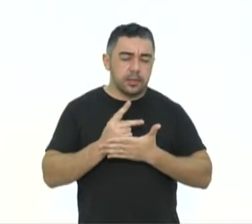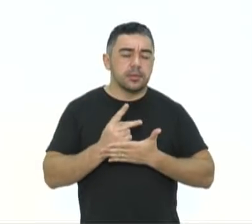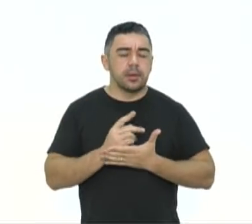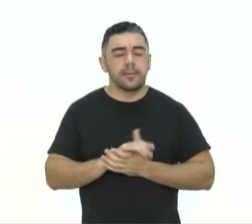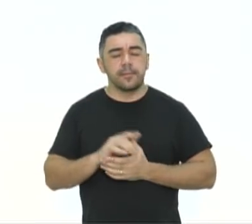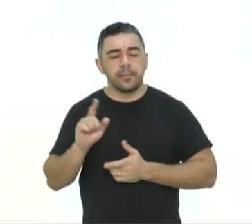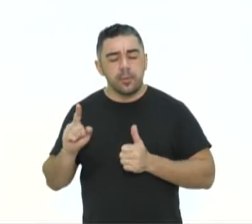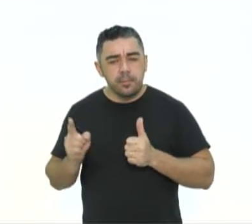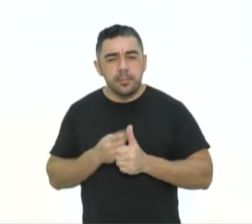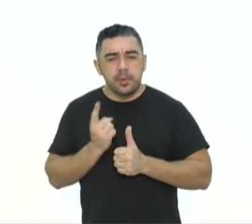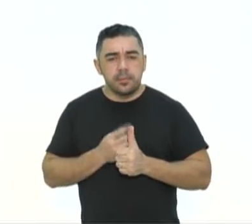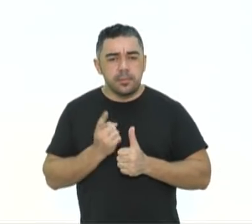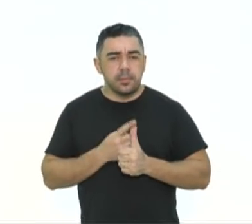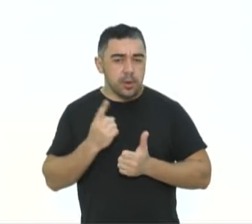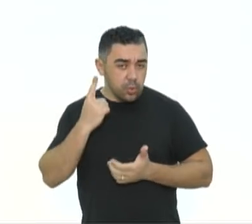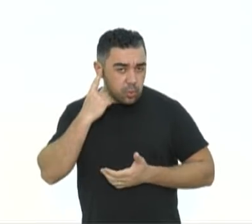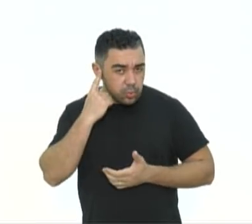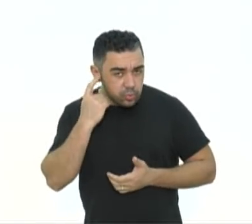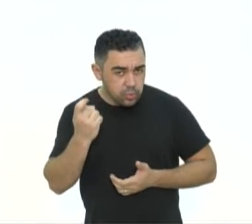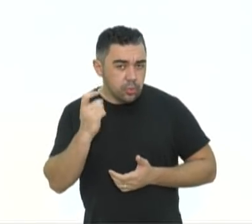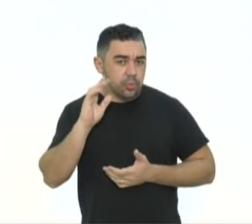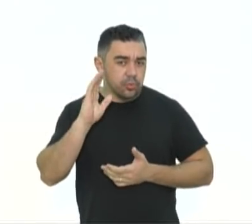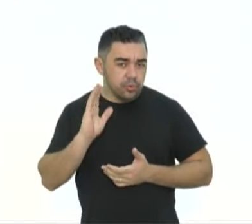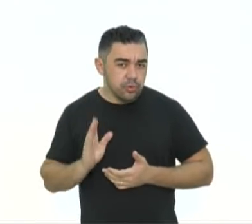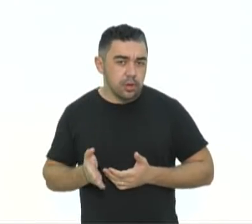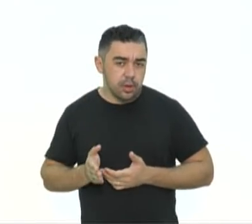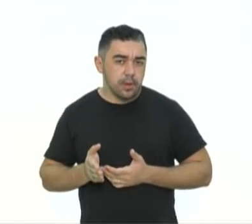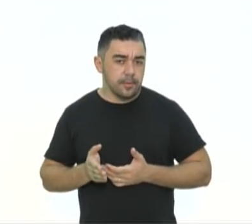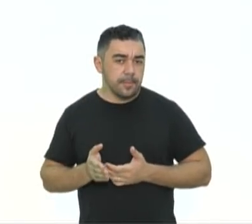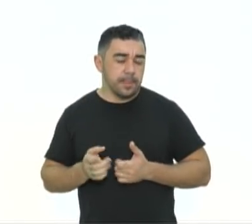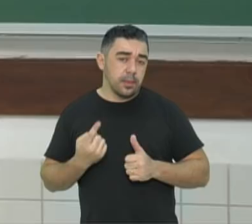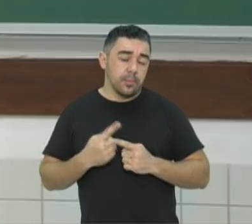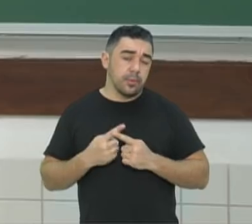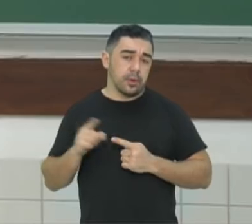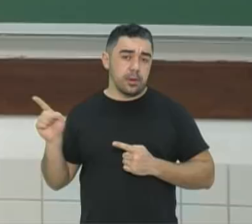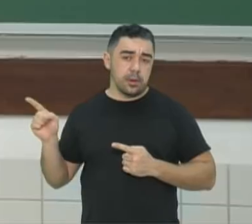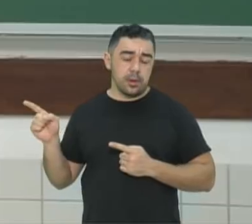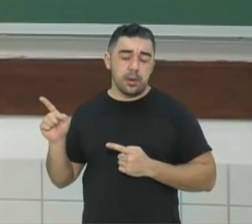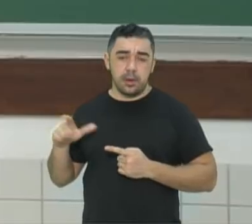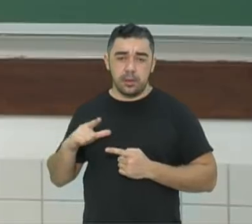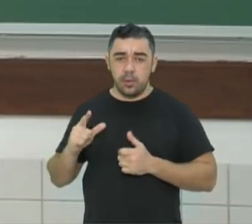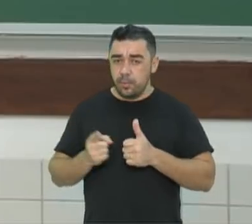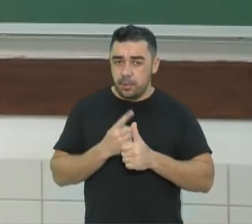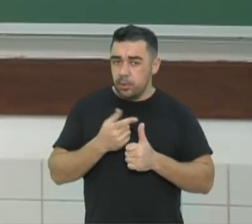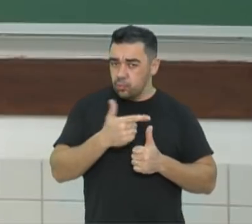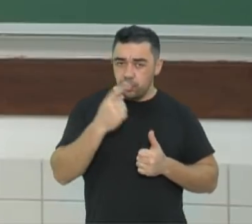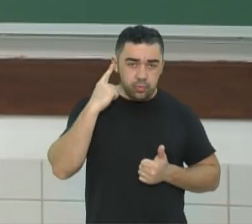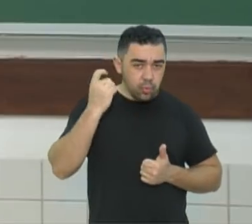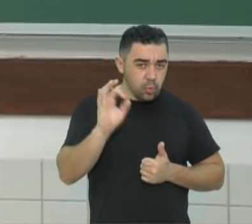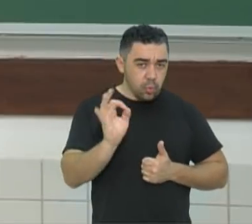primeiro desenho animado com sons, com som, porque o Phantasmagoria não tinha som, tá?